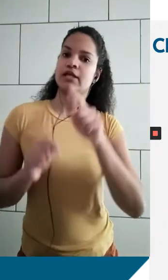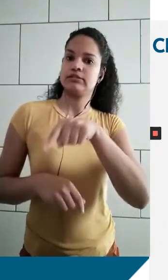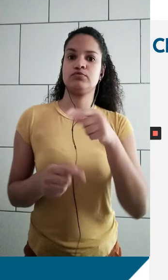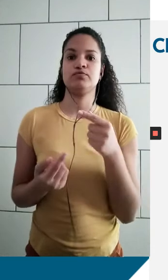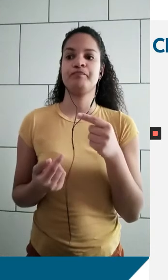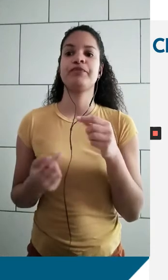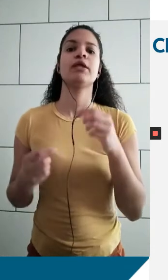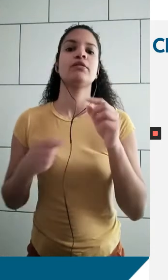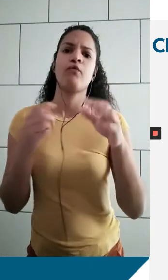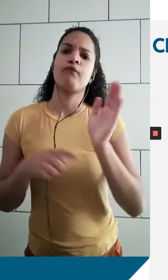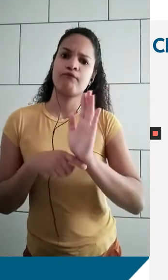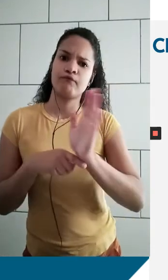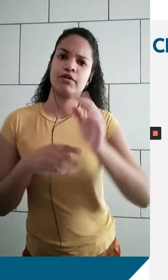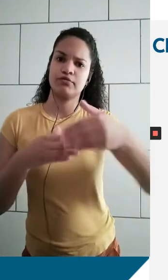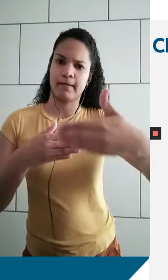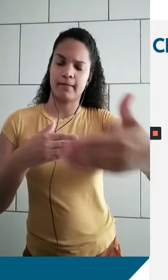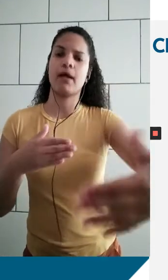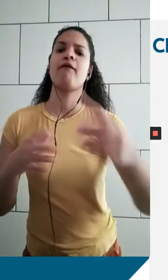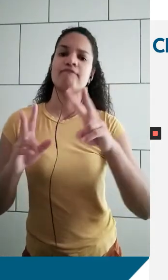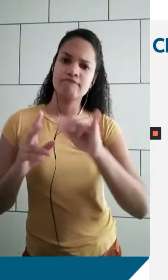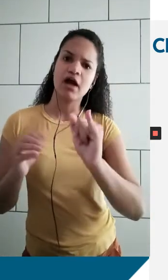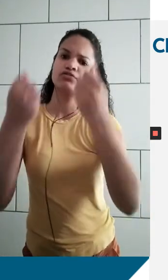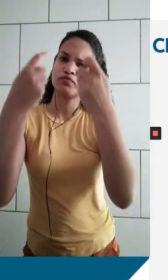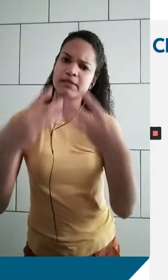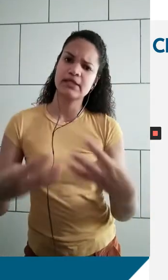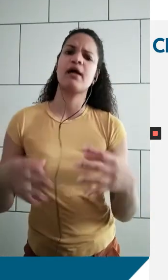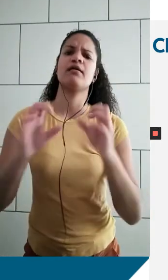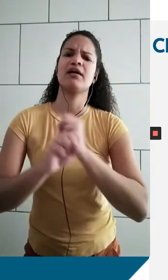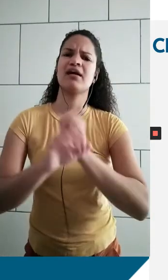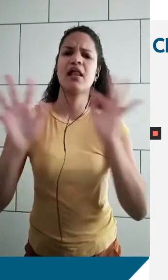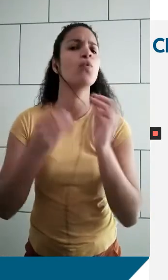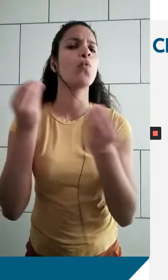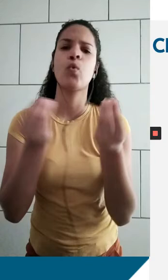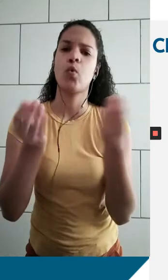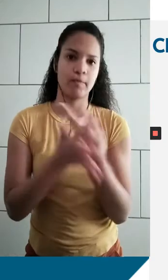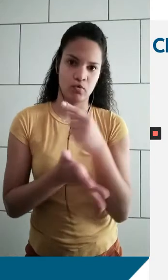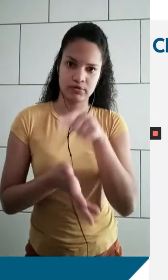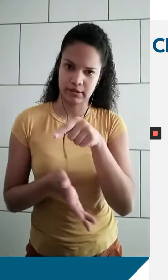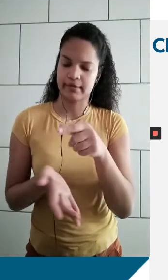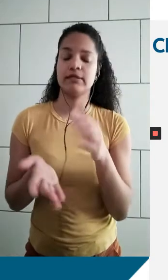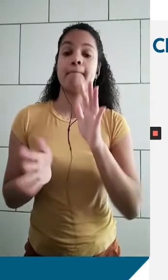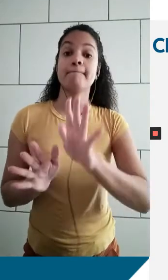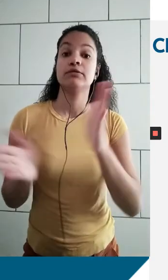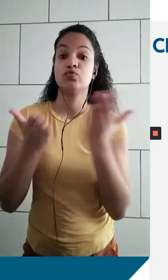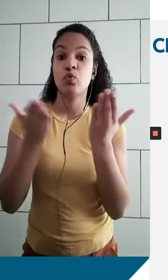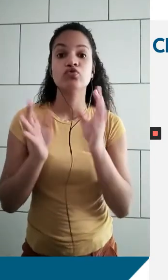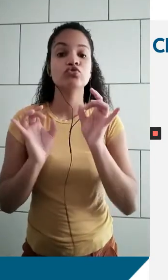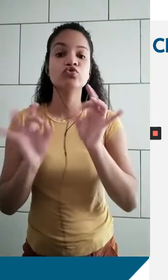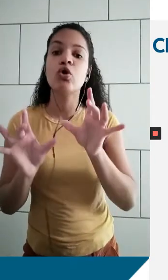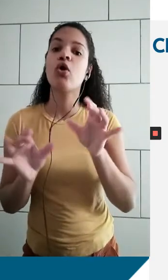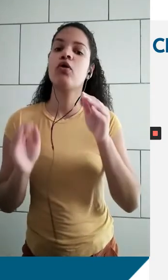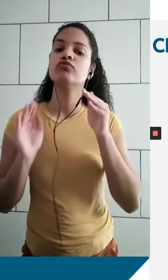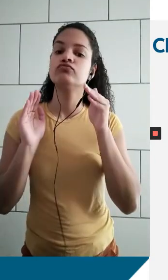vão destrinchar melhor como acontece essa transmissão da informação genética, do código genético. Hoje a ideia é a